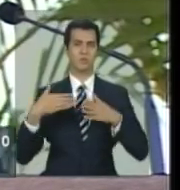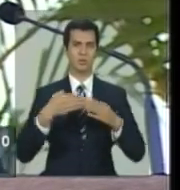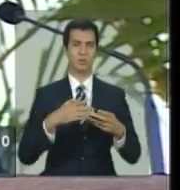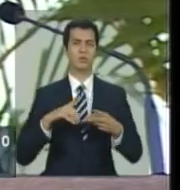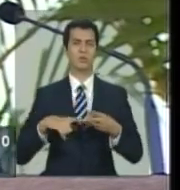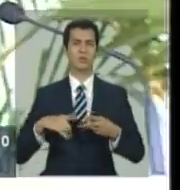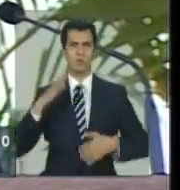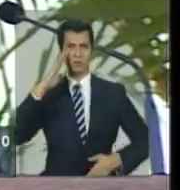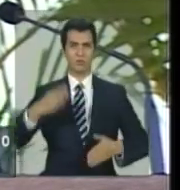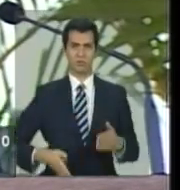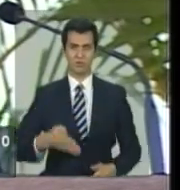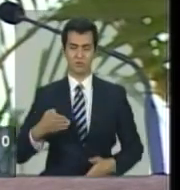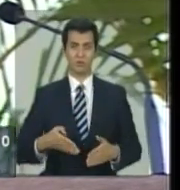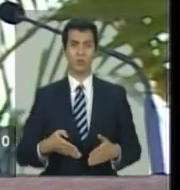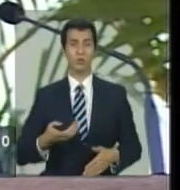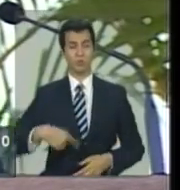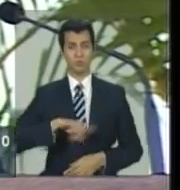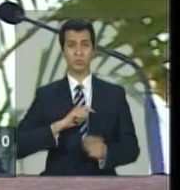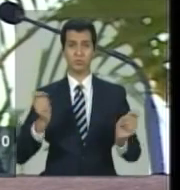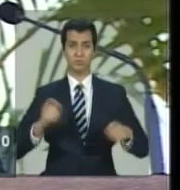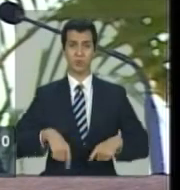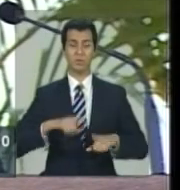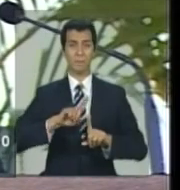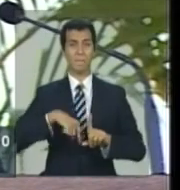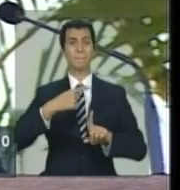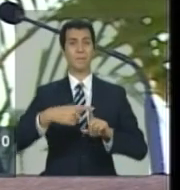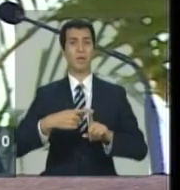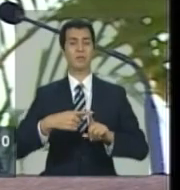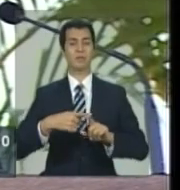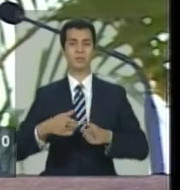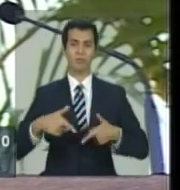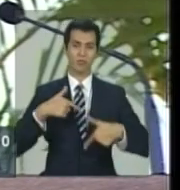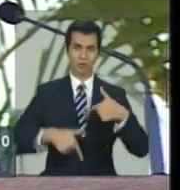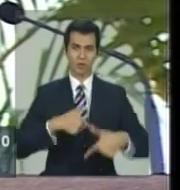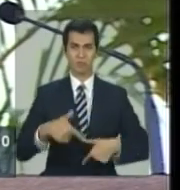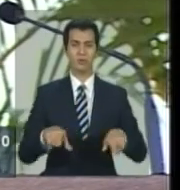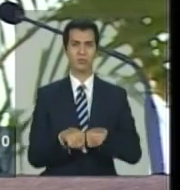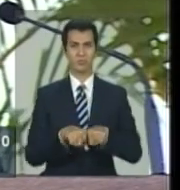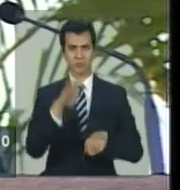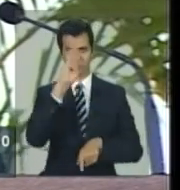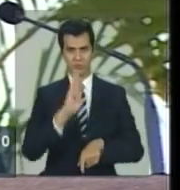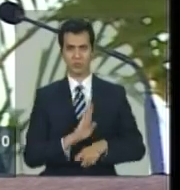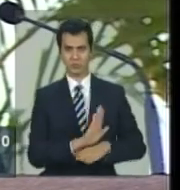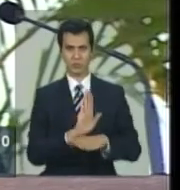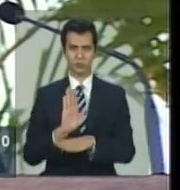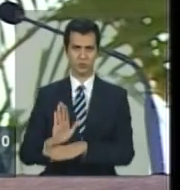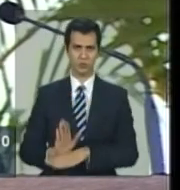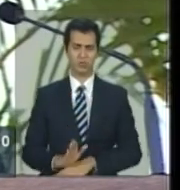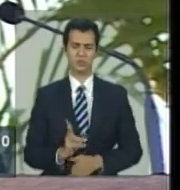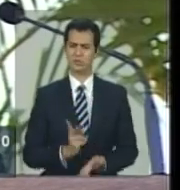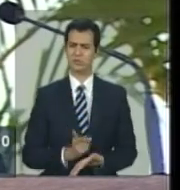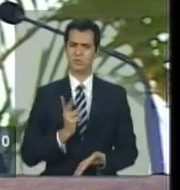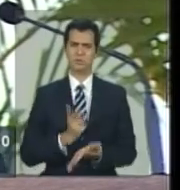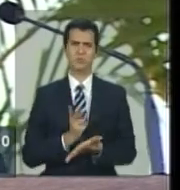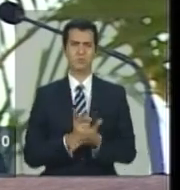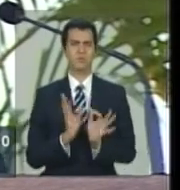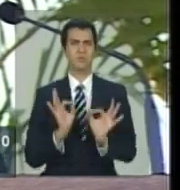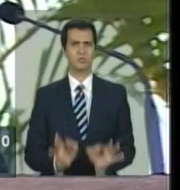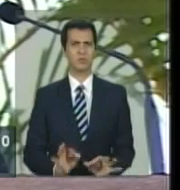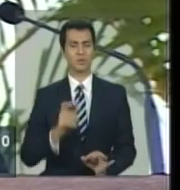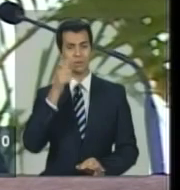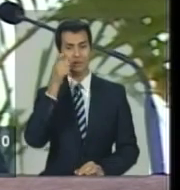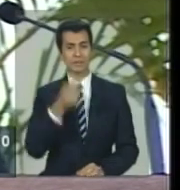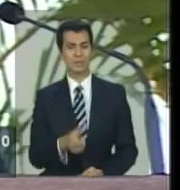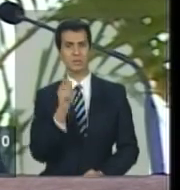nossa capacidade operativa e também a possibilidade de o Brasil contribuir, sempre que for adequado ao